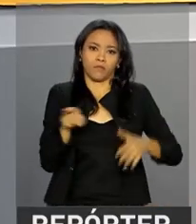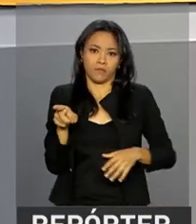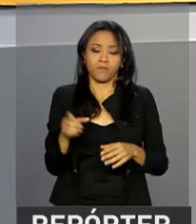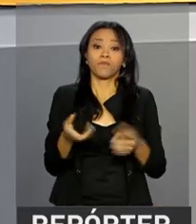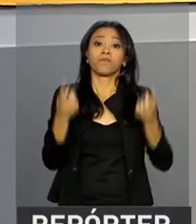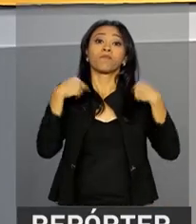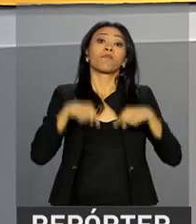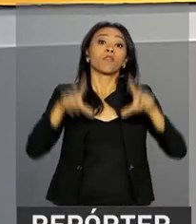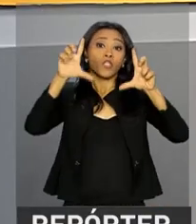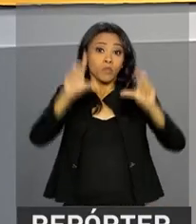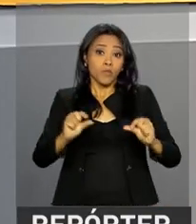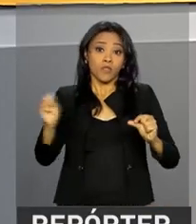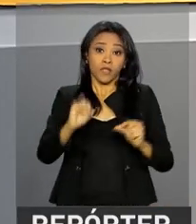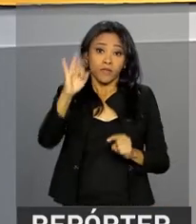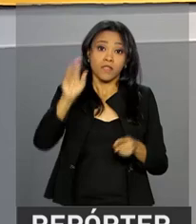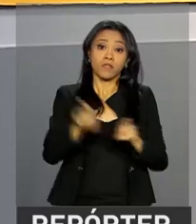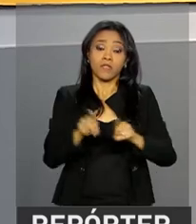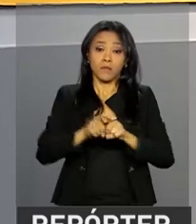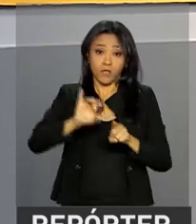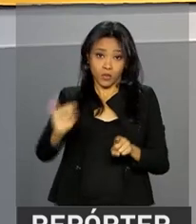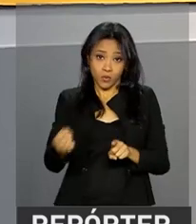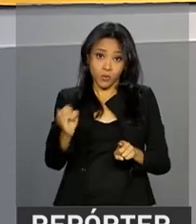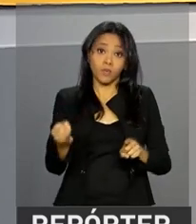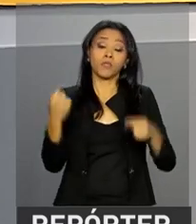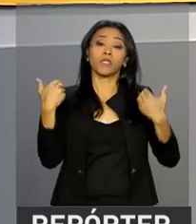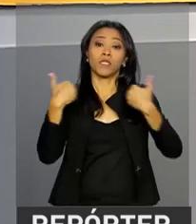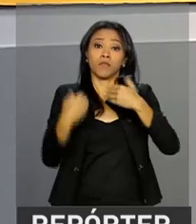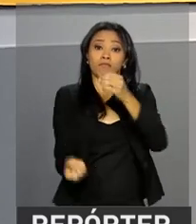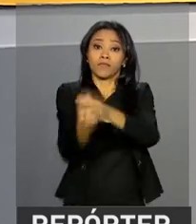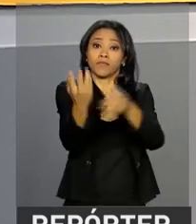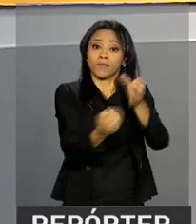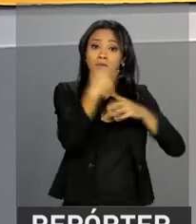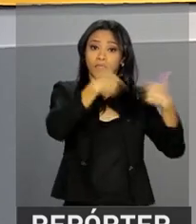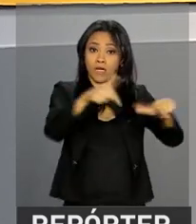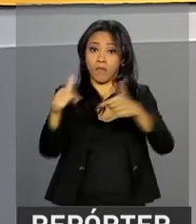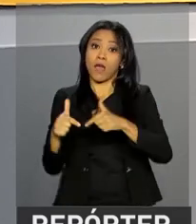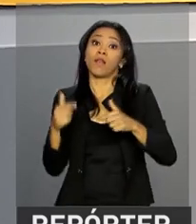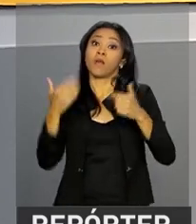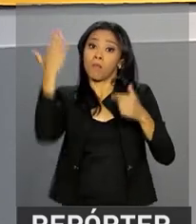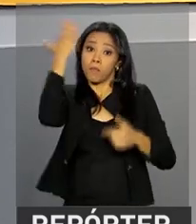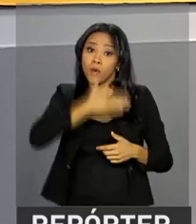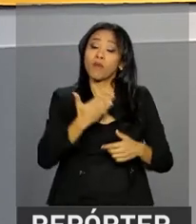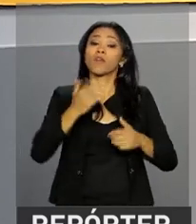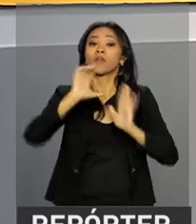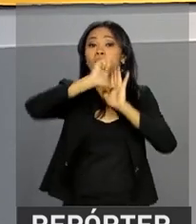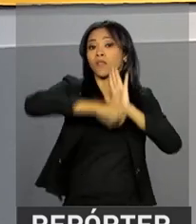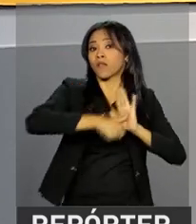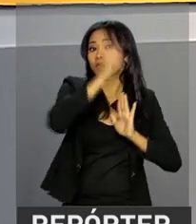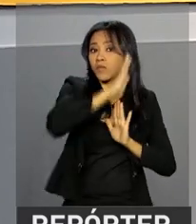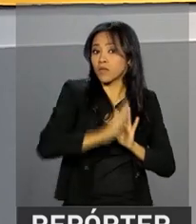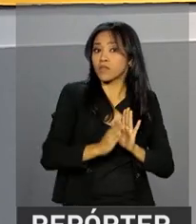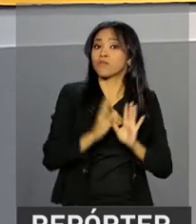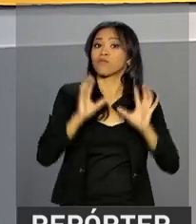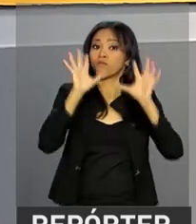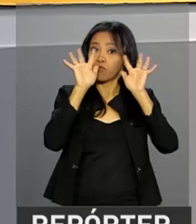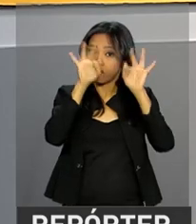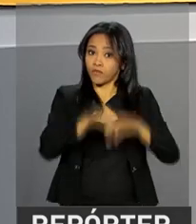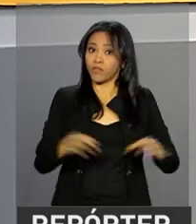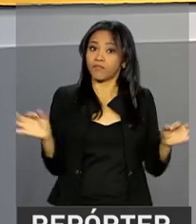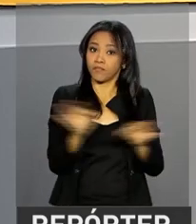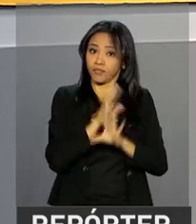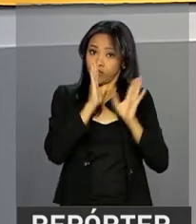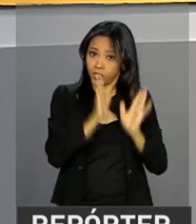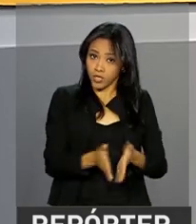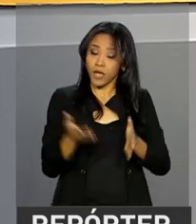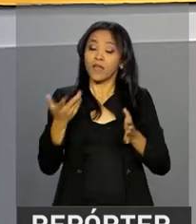da inflação e dos juros, além da geração de empregos, mostram que a recessão no Brasil chegou ao fim. E um outro número apresentado pelo governo reforça